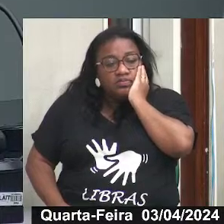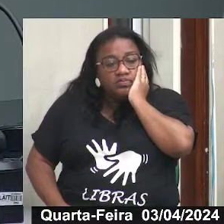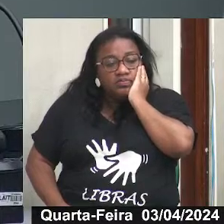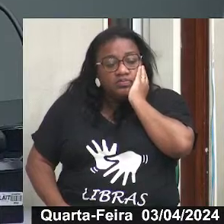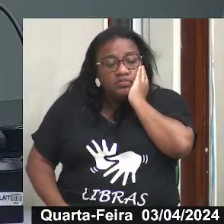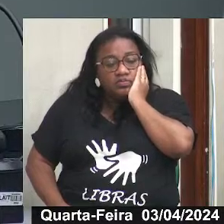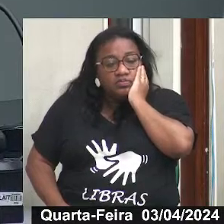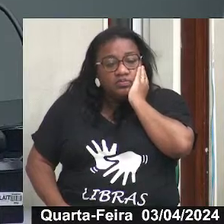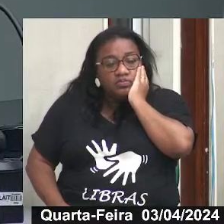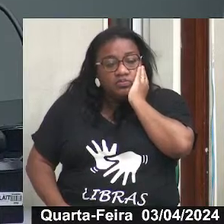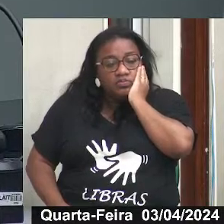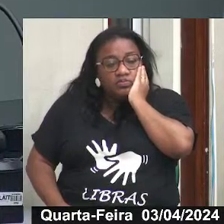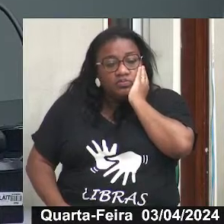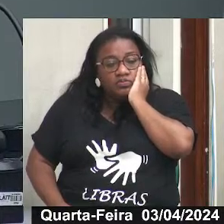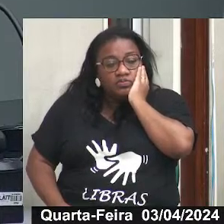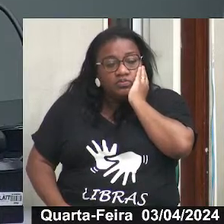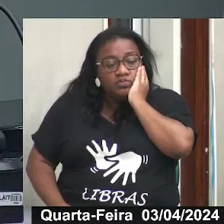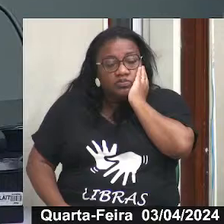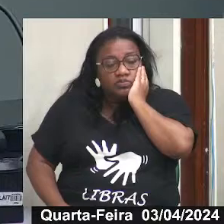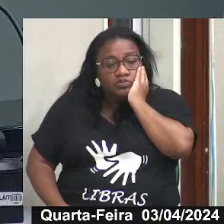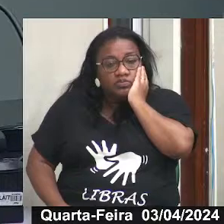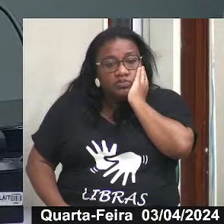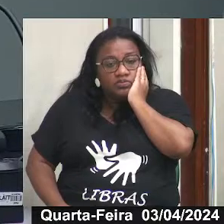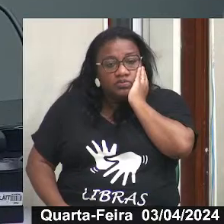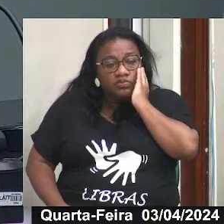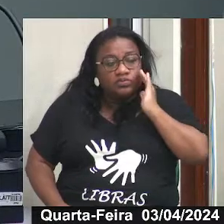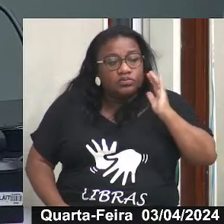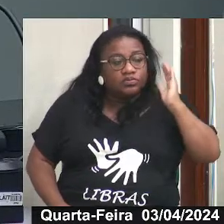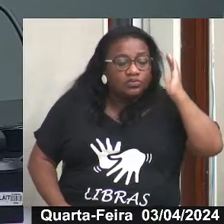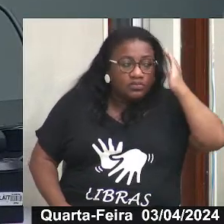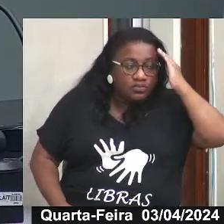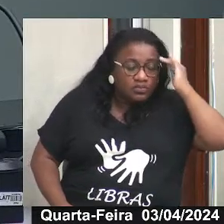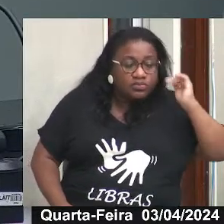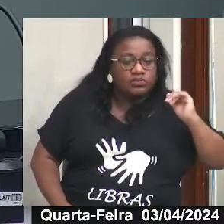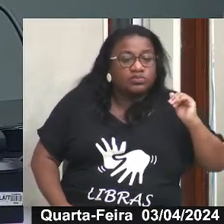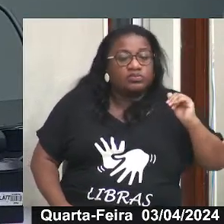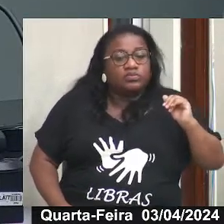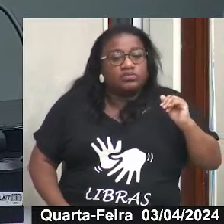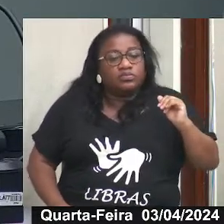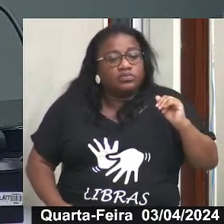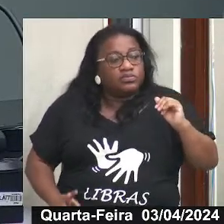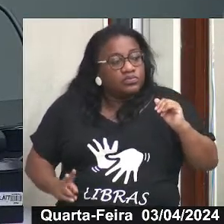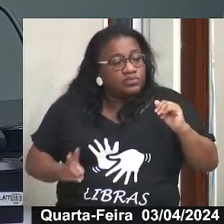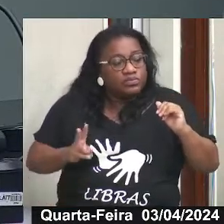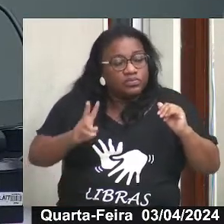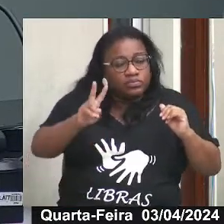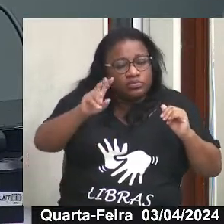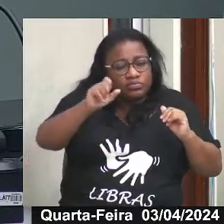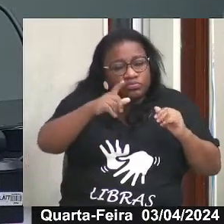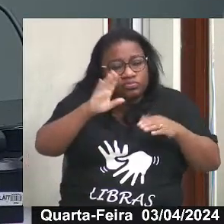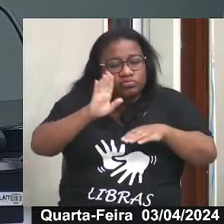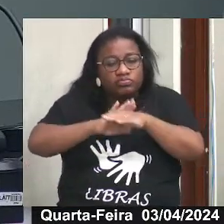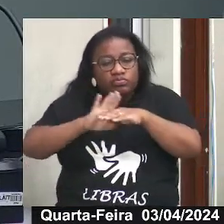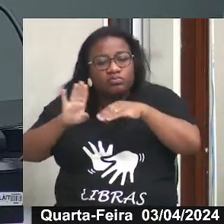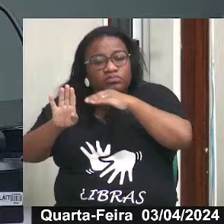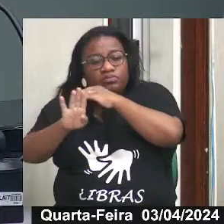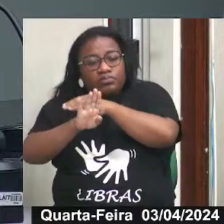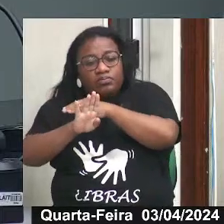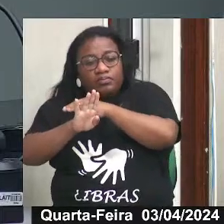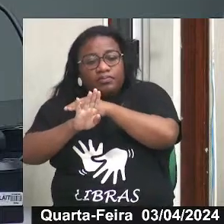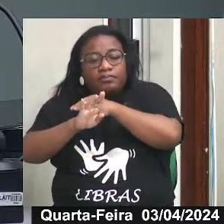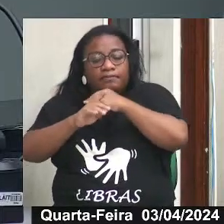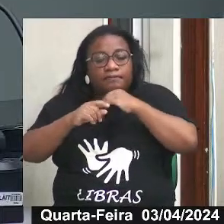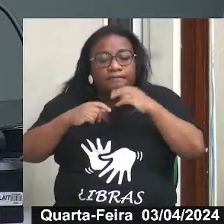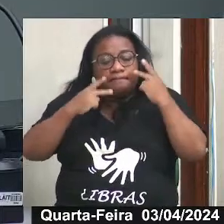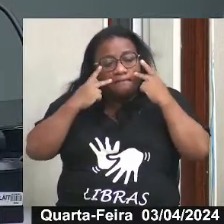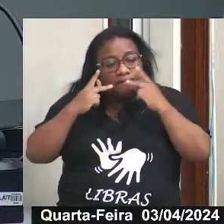máximo de bairro possível, mas a gente sabe que nem sempre é possível, mas passamos alguns bairros como o próprio Vista Alegre, Isis Cristina, lá